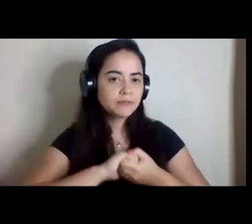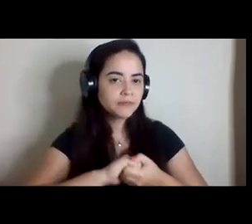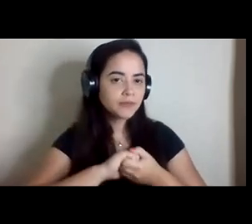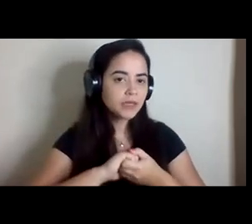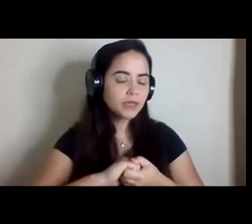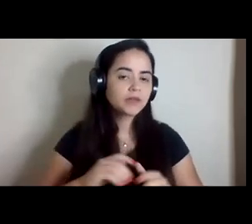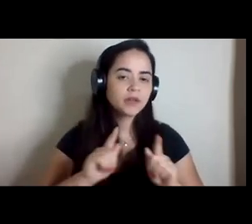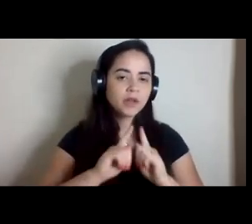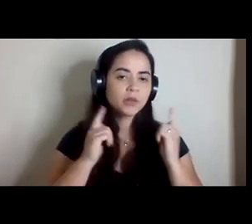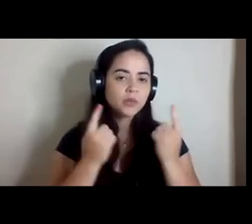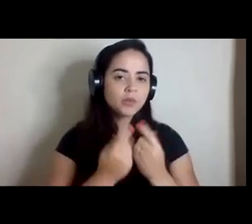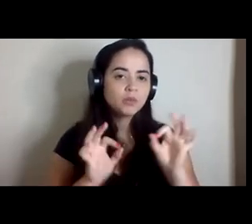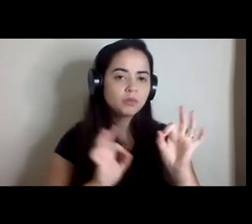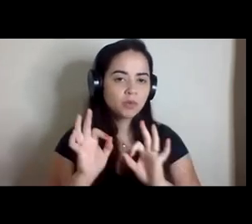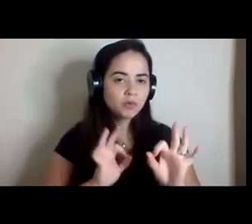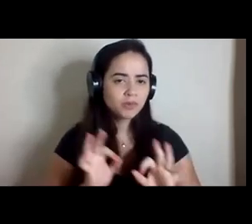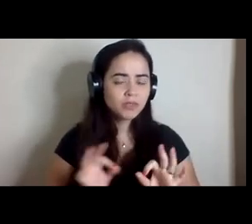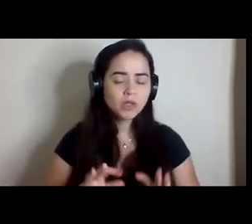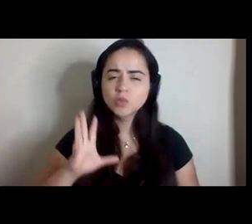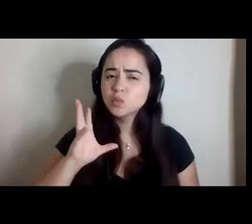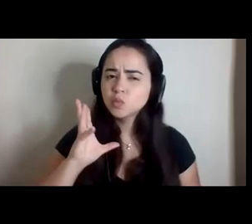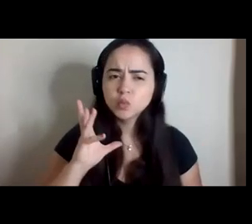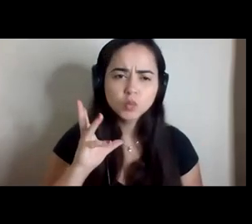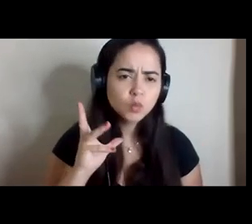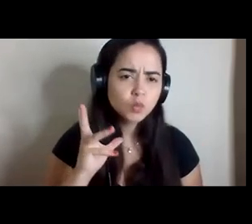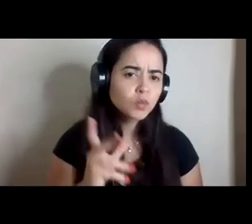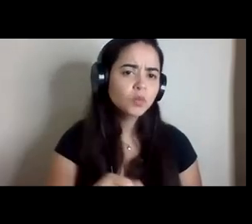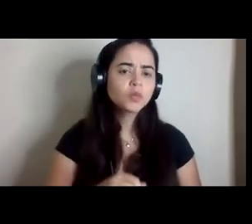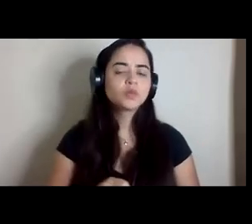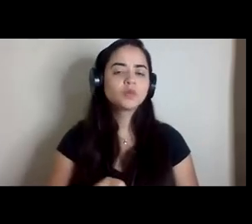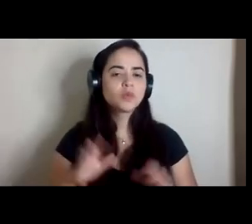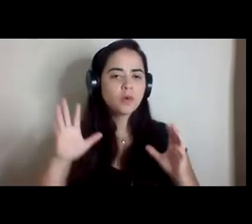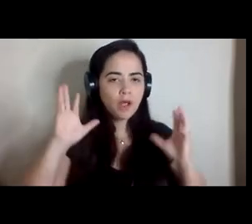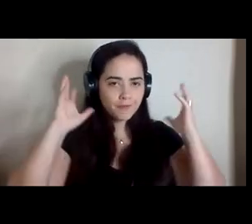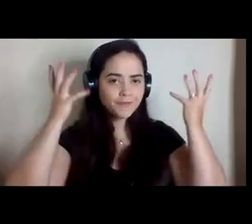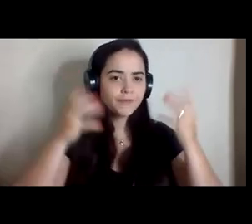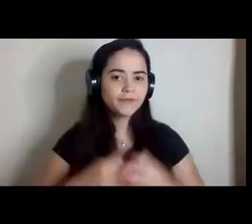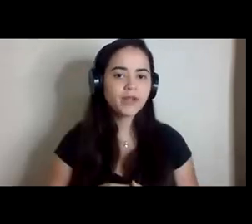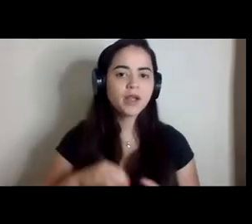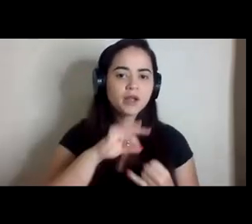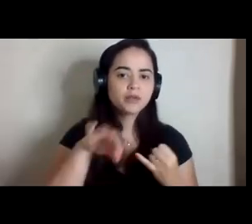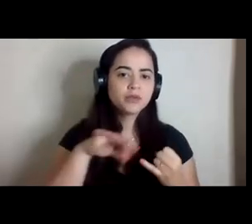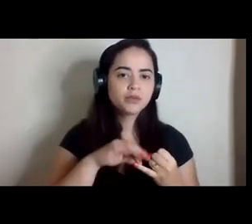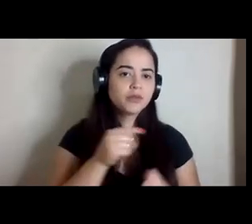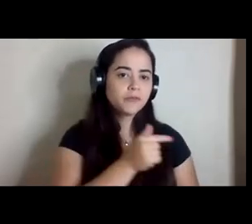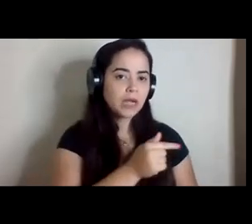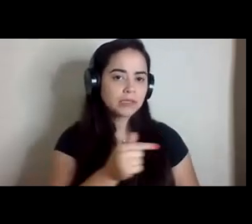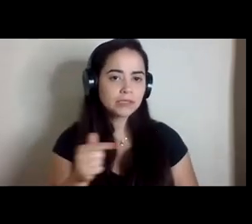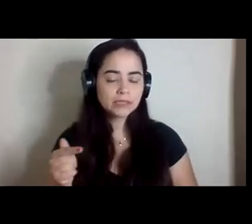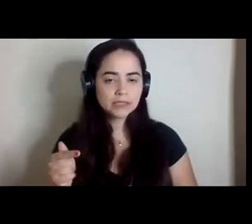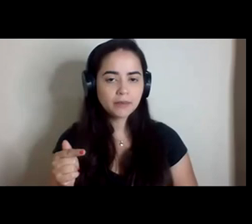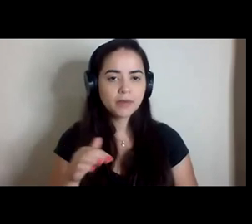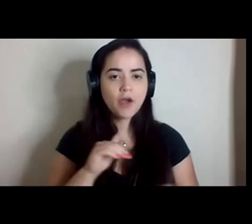do simpósio, mas de toda a jornada de integração do IFES. Acho que podemos avaliar como uma semana, ainda